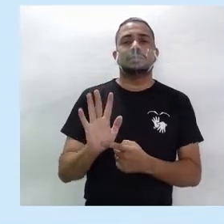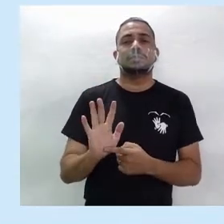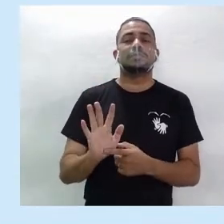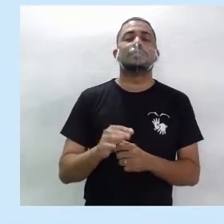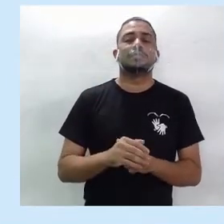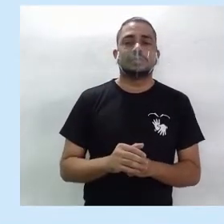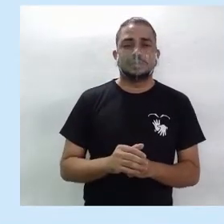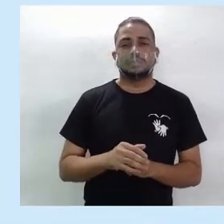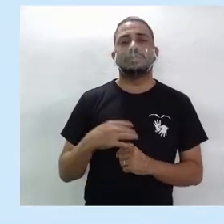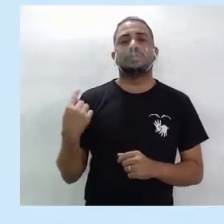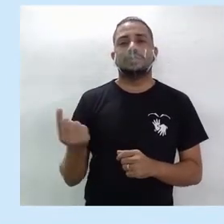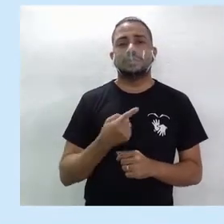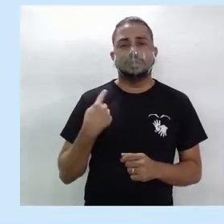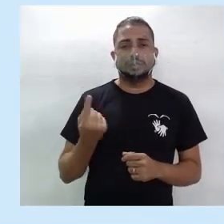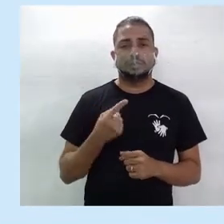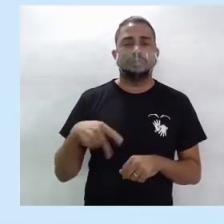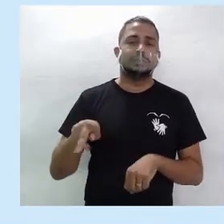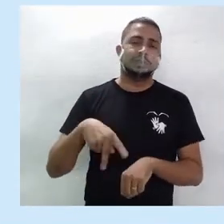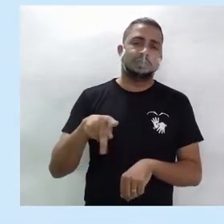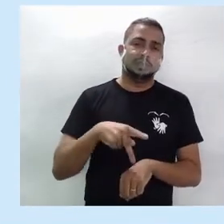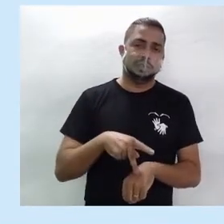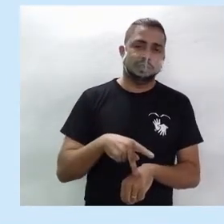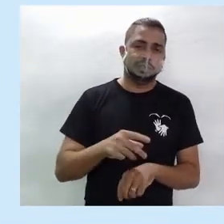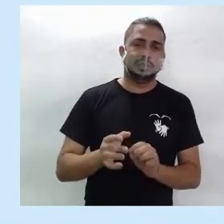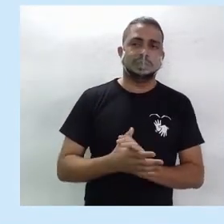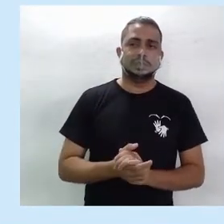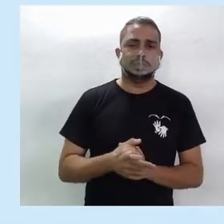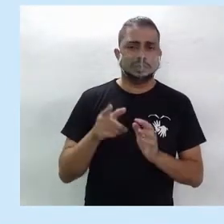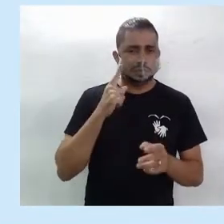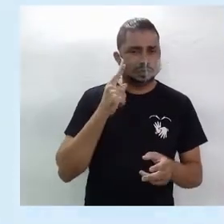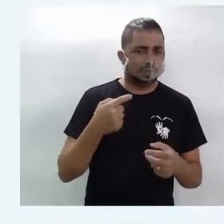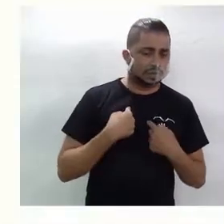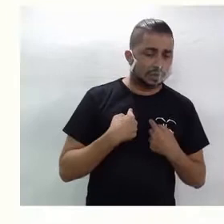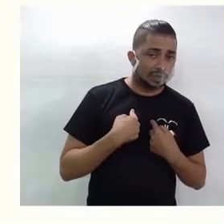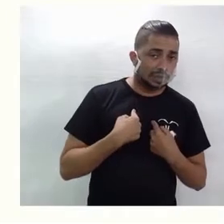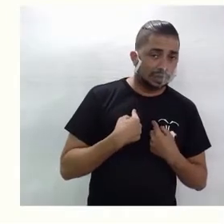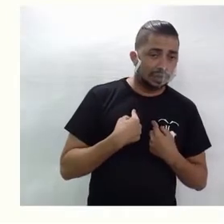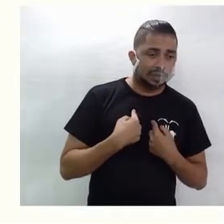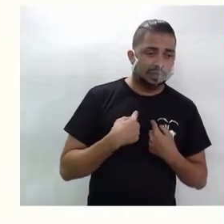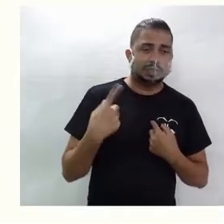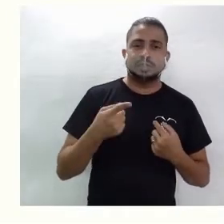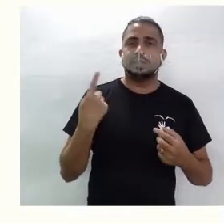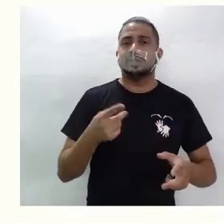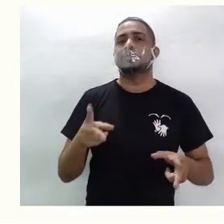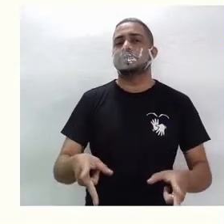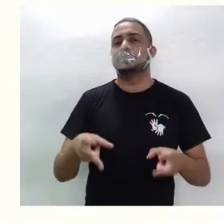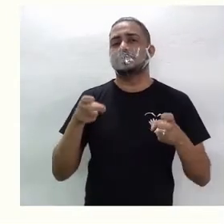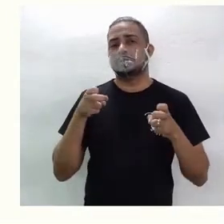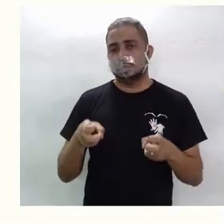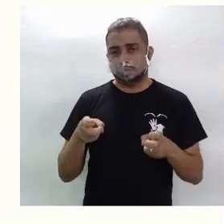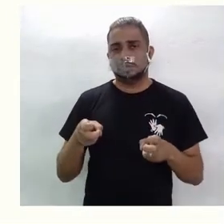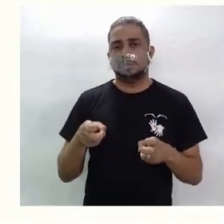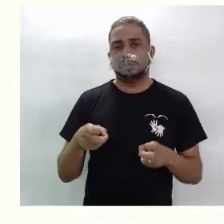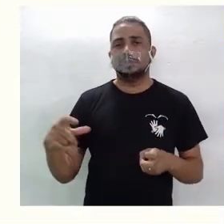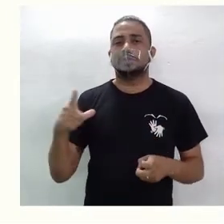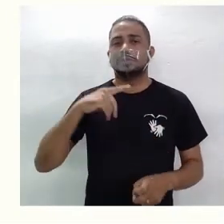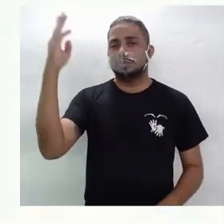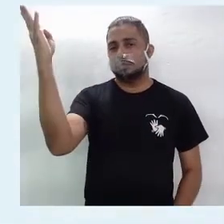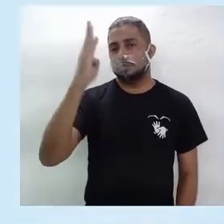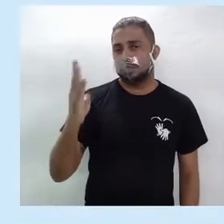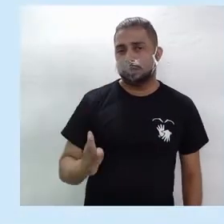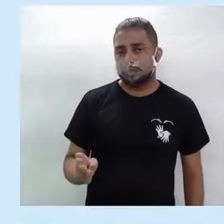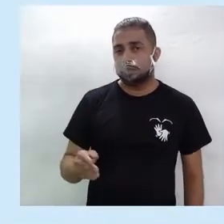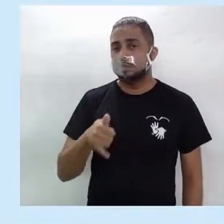atual de nosso país. Ok? Olha para mim, gente. A gente está observando que a gente tem o Brasil